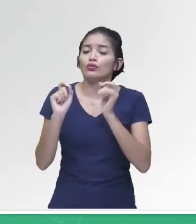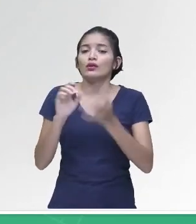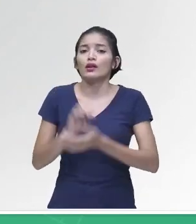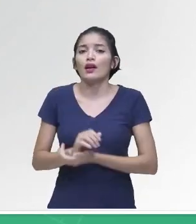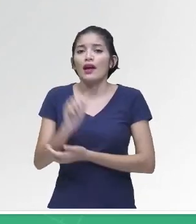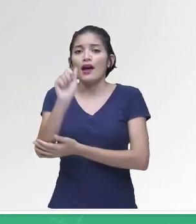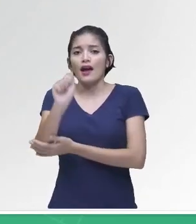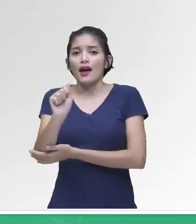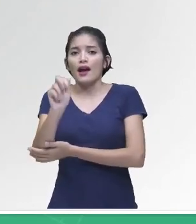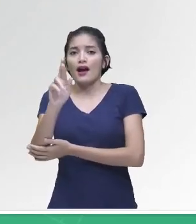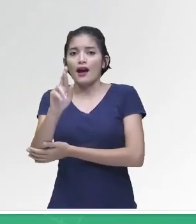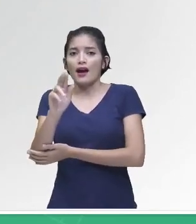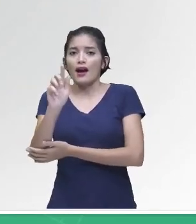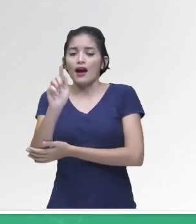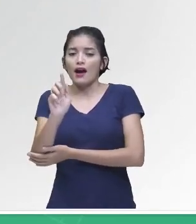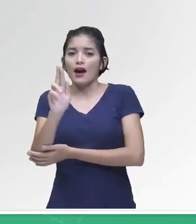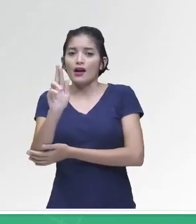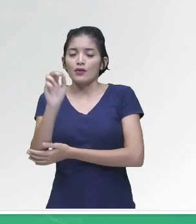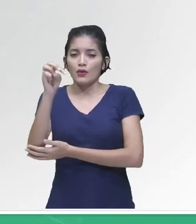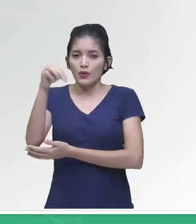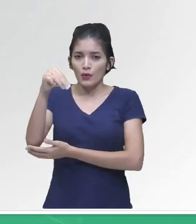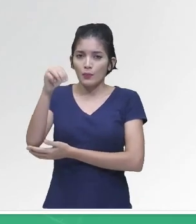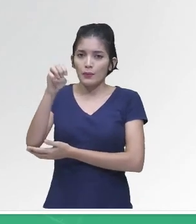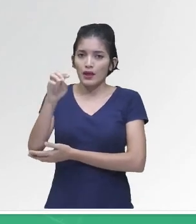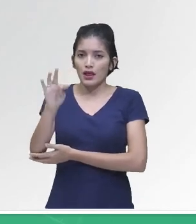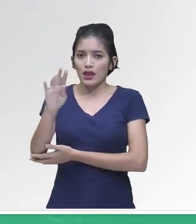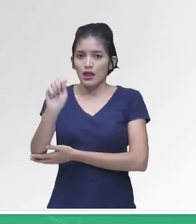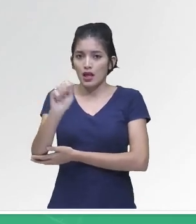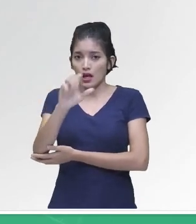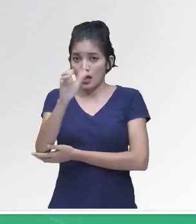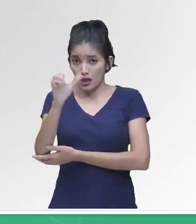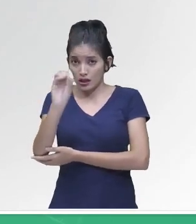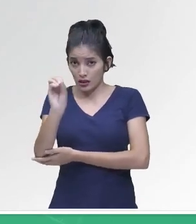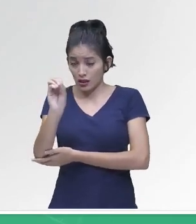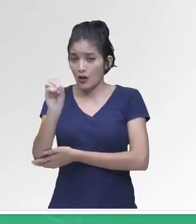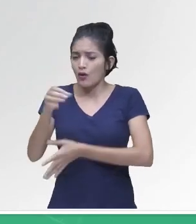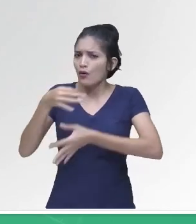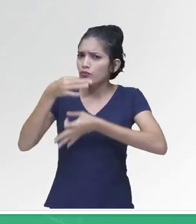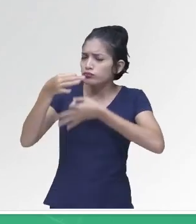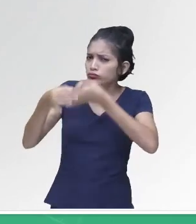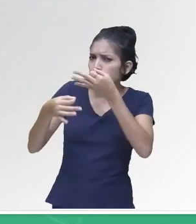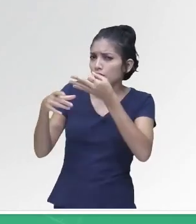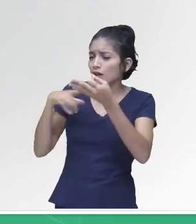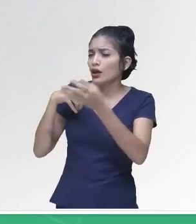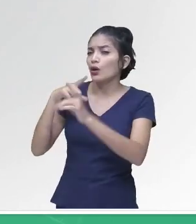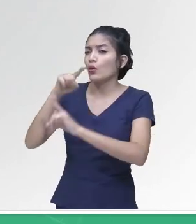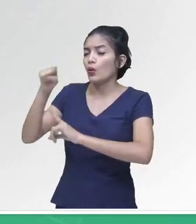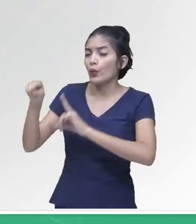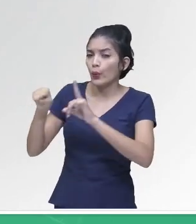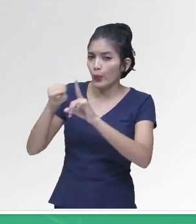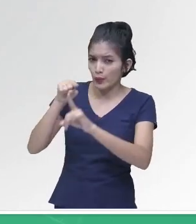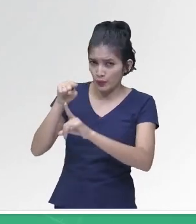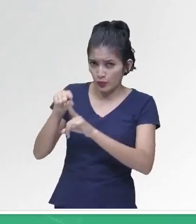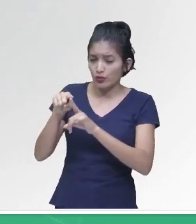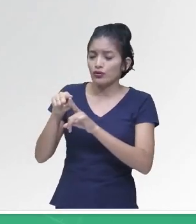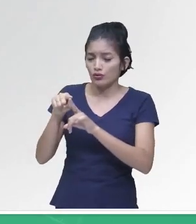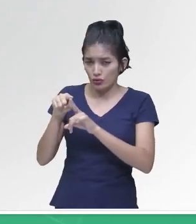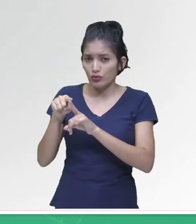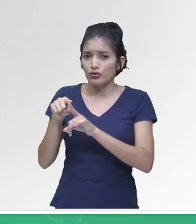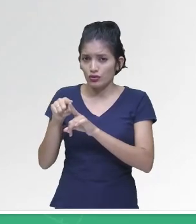argumentação. E essa argumentação tem em um ponto, em um objetivo aí, a questão